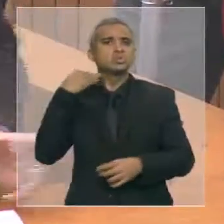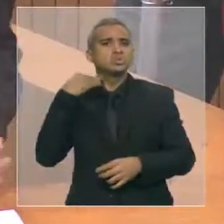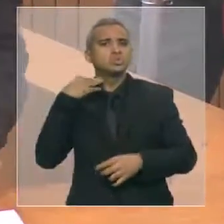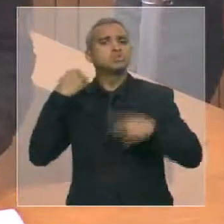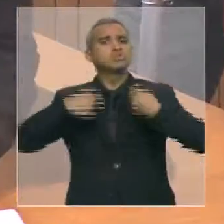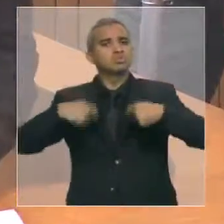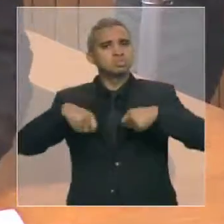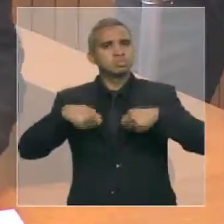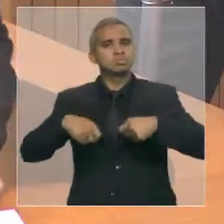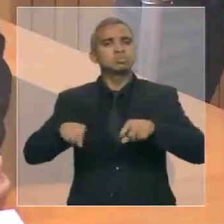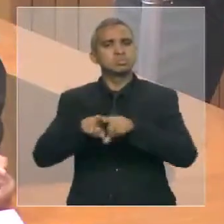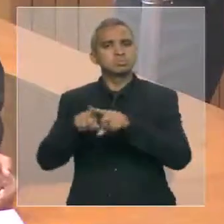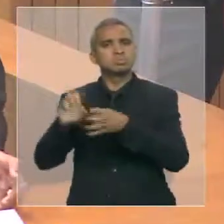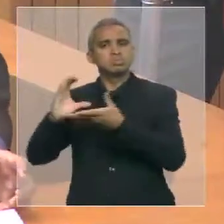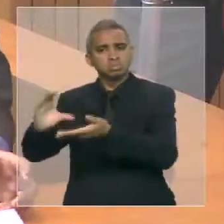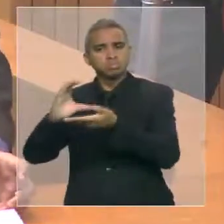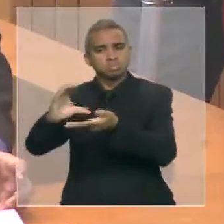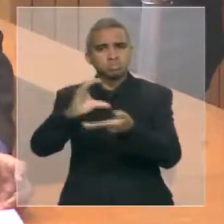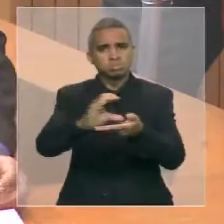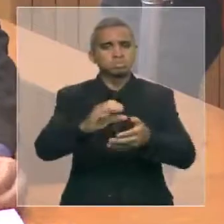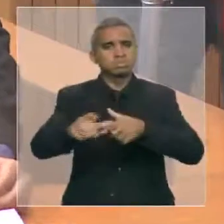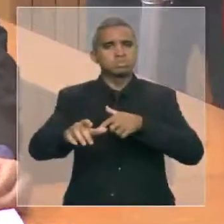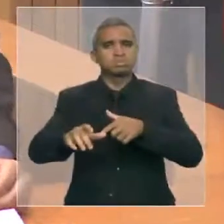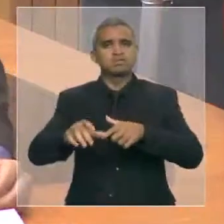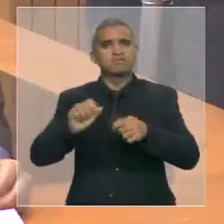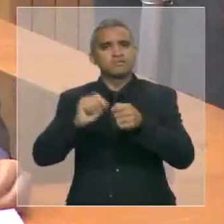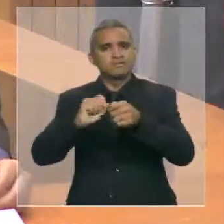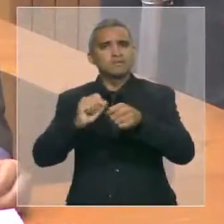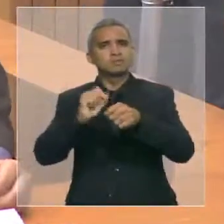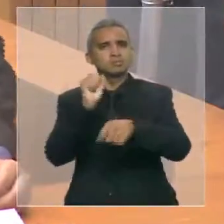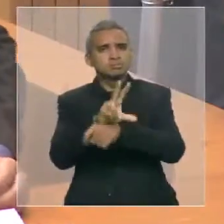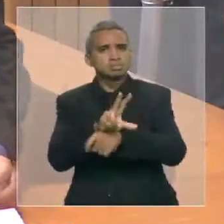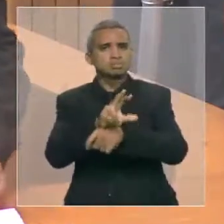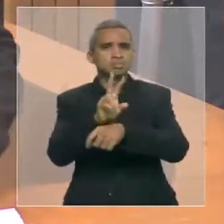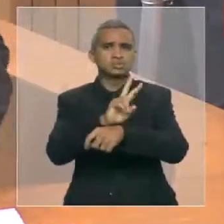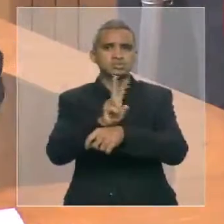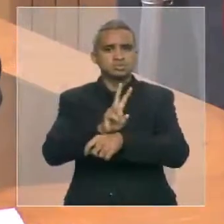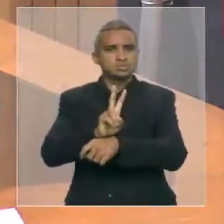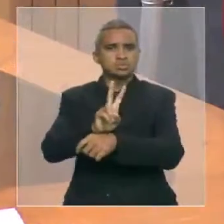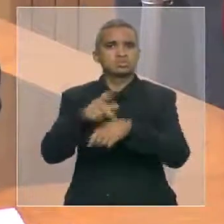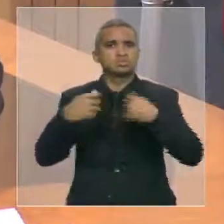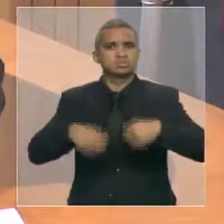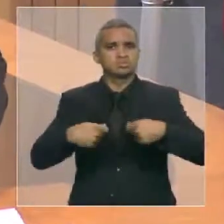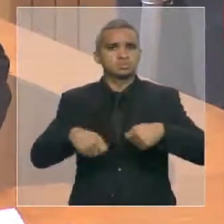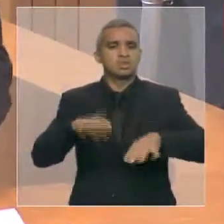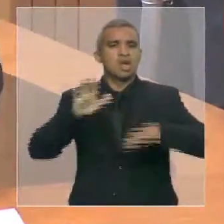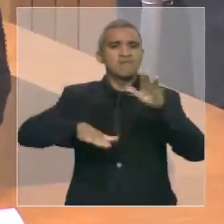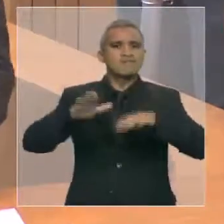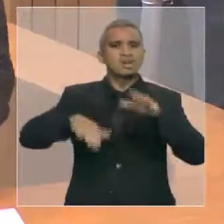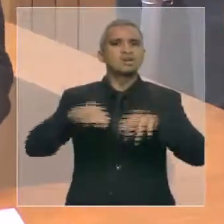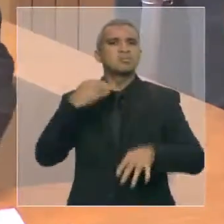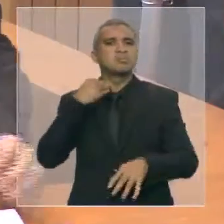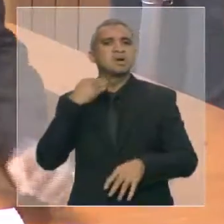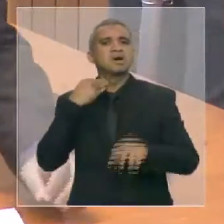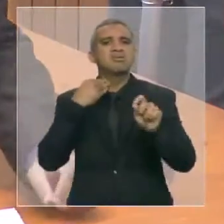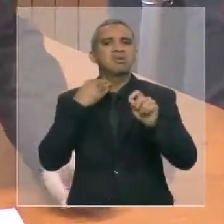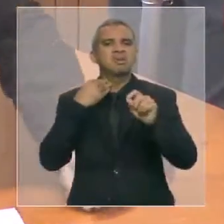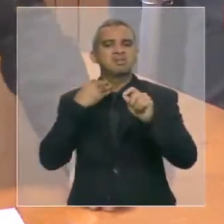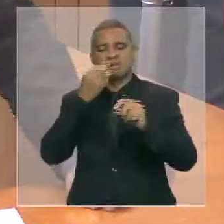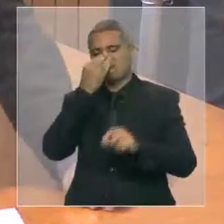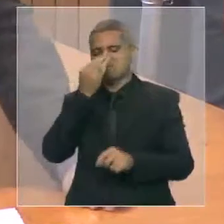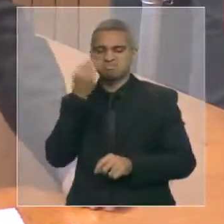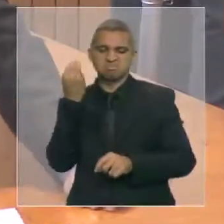porque muitas vezes eles ignoram. Quando puder, me conceder uma parte. Ok, deputado Rogério. Muitas vezes os bancos ignoram essa